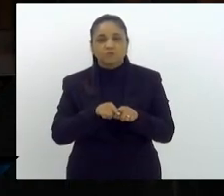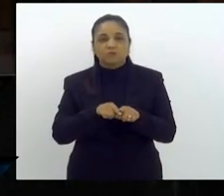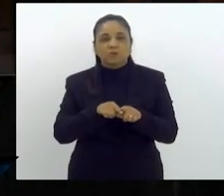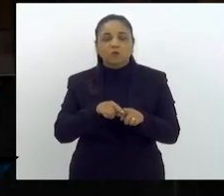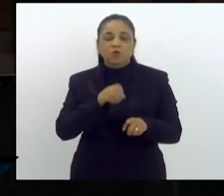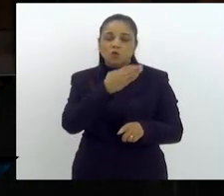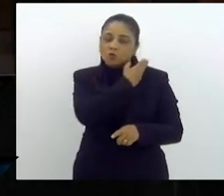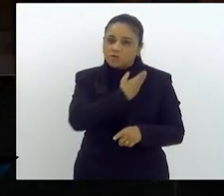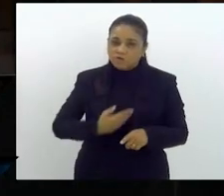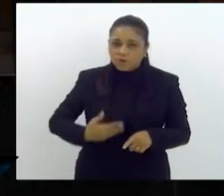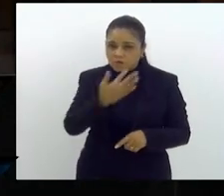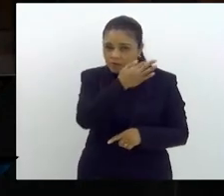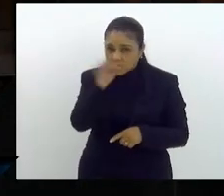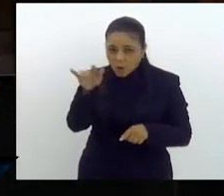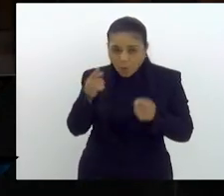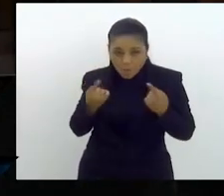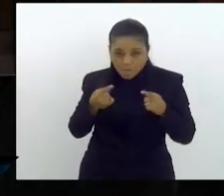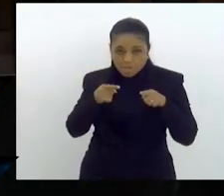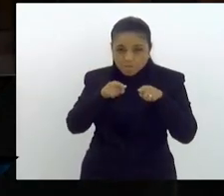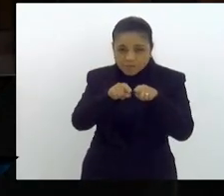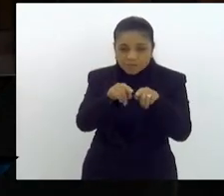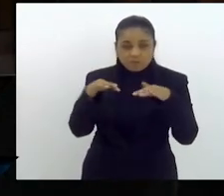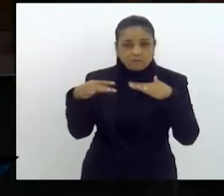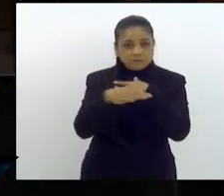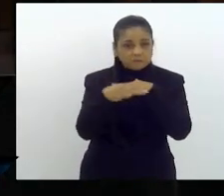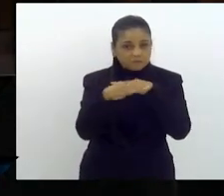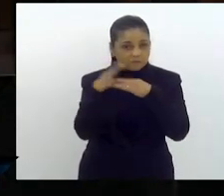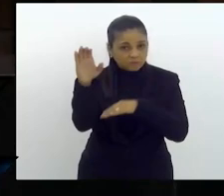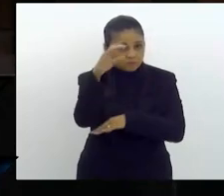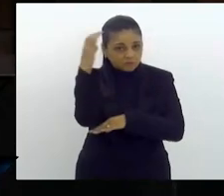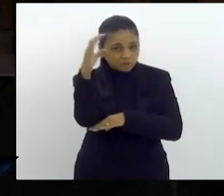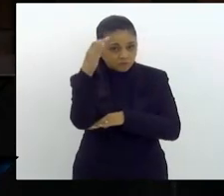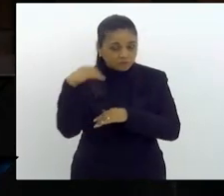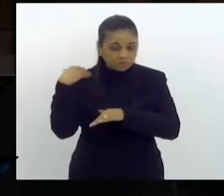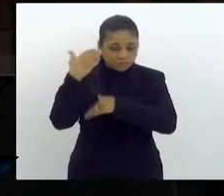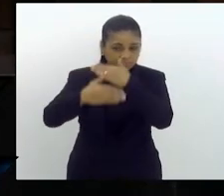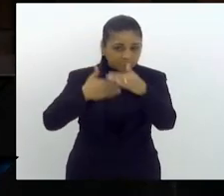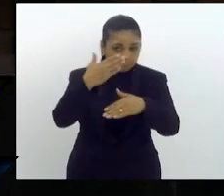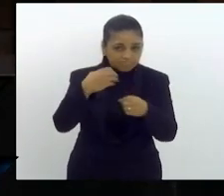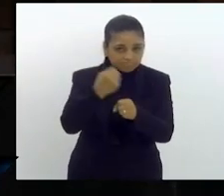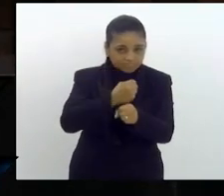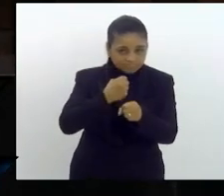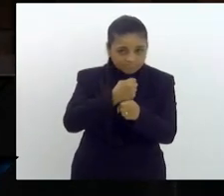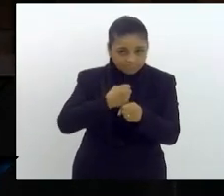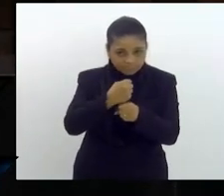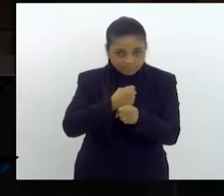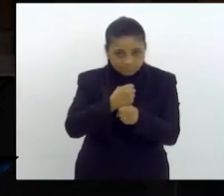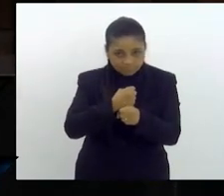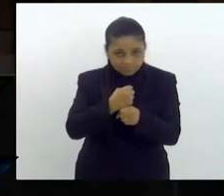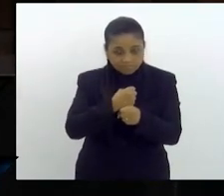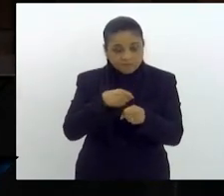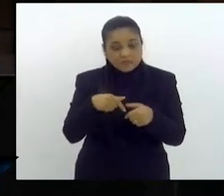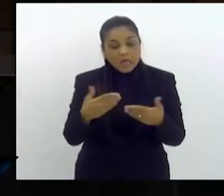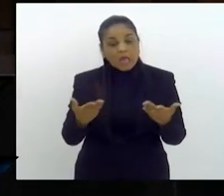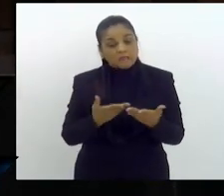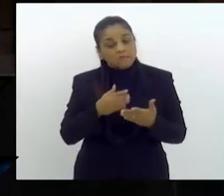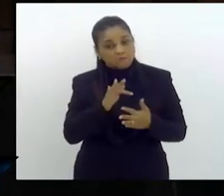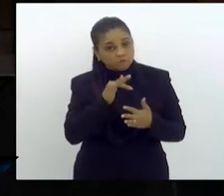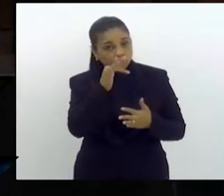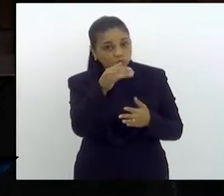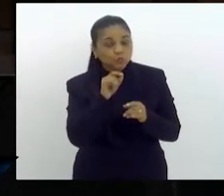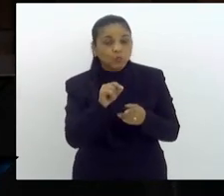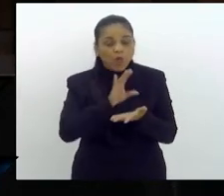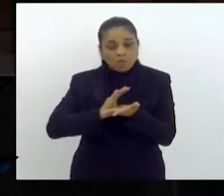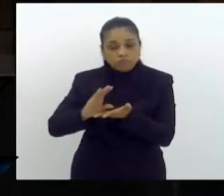parcerias realizaram na cidade ao longo desses últimos anos e aquilo que devemos realizar ainda de